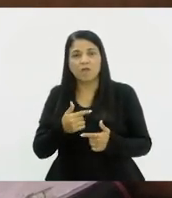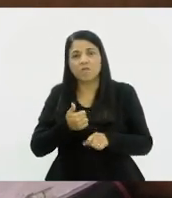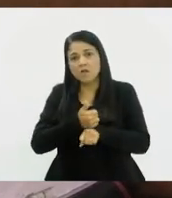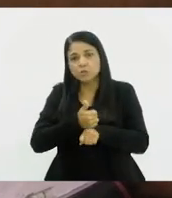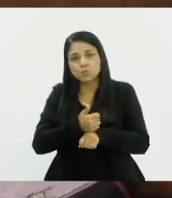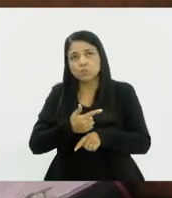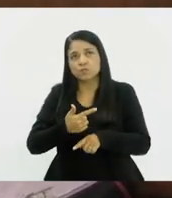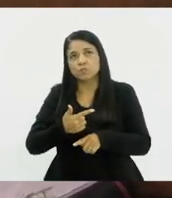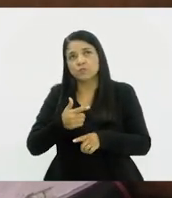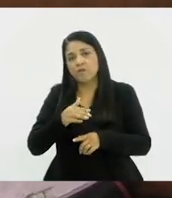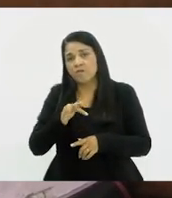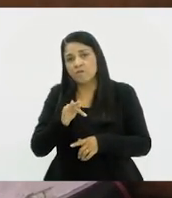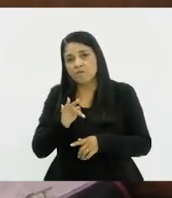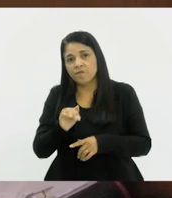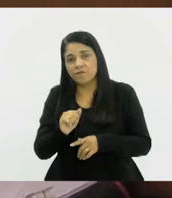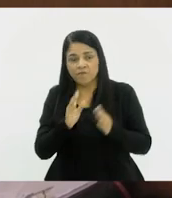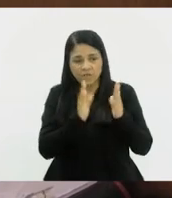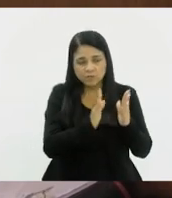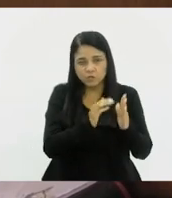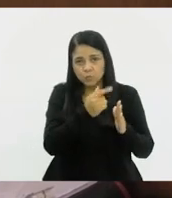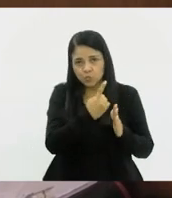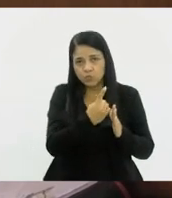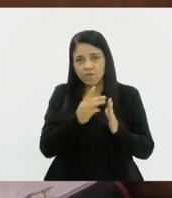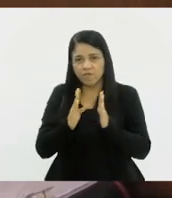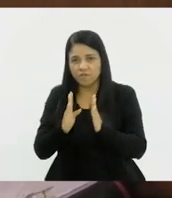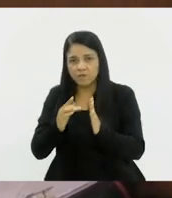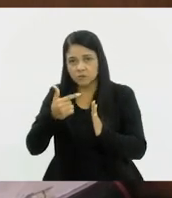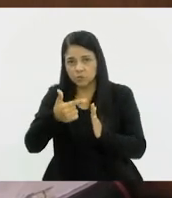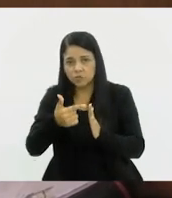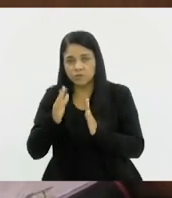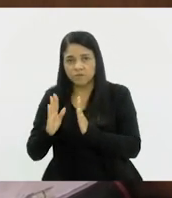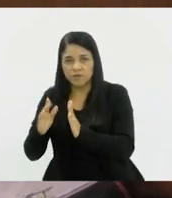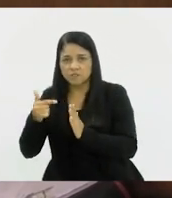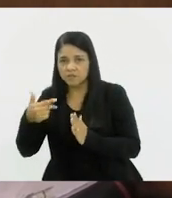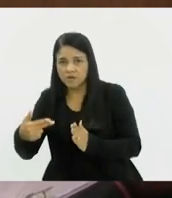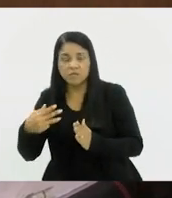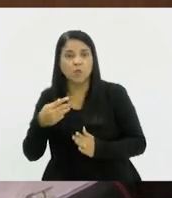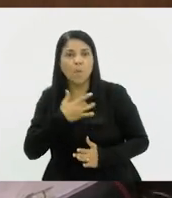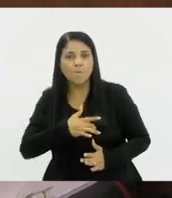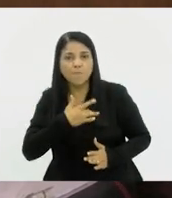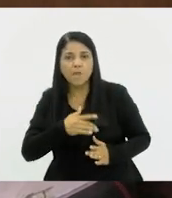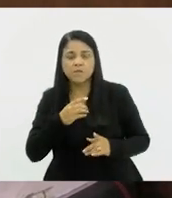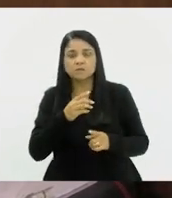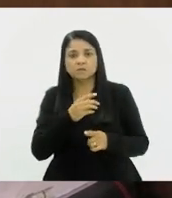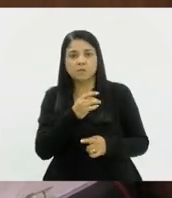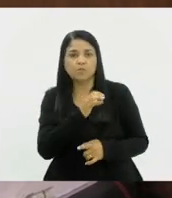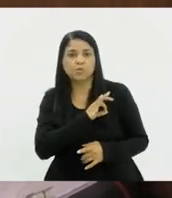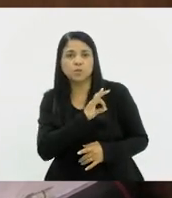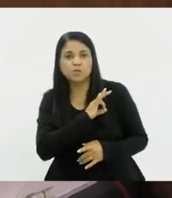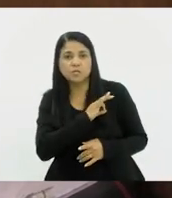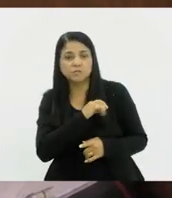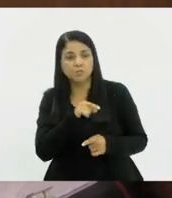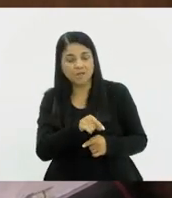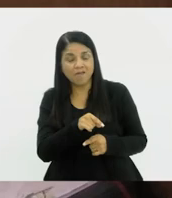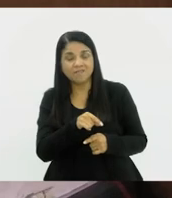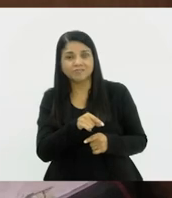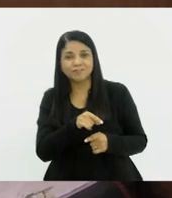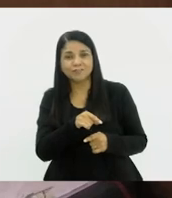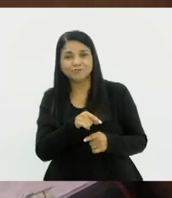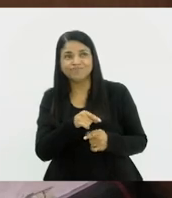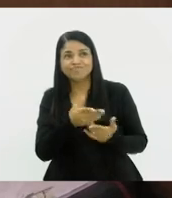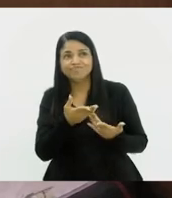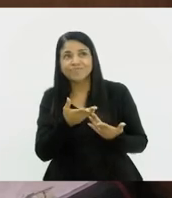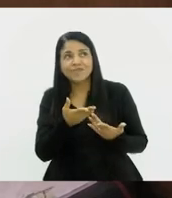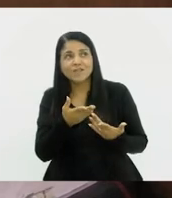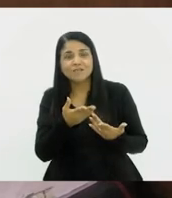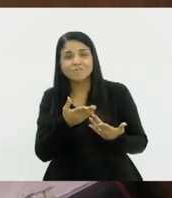ele uma política pública isso faz o que me dá uma certa pena dos agentes de segurança ele faz deles cúmplice de